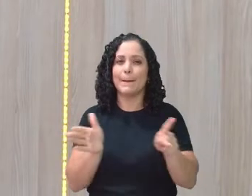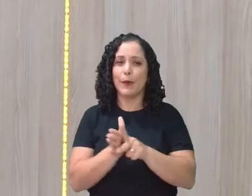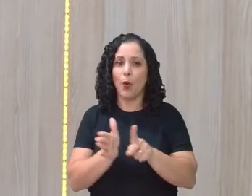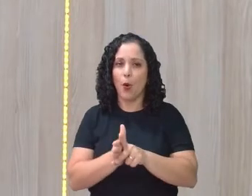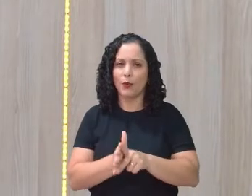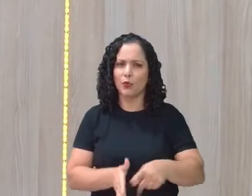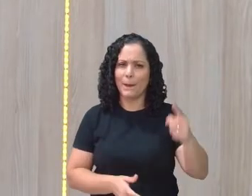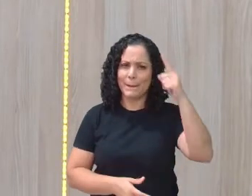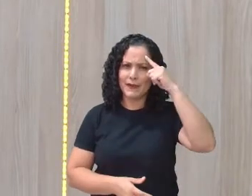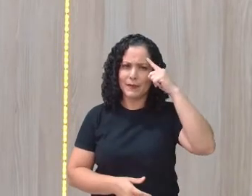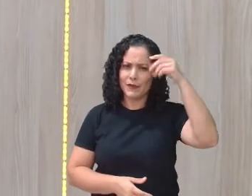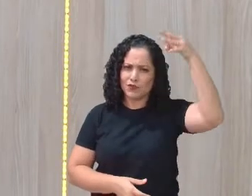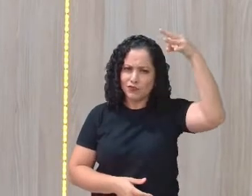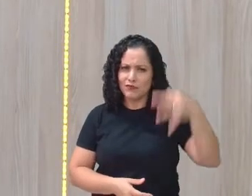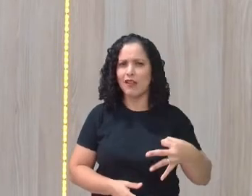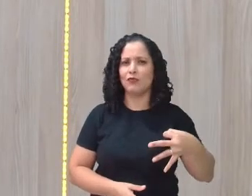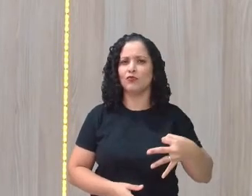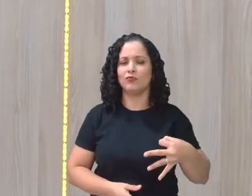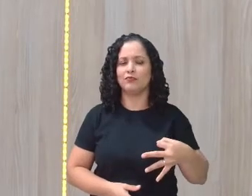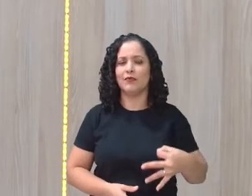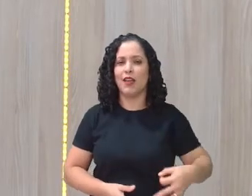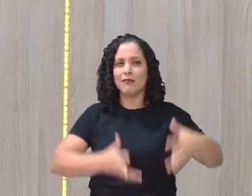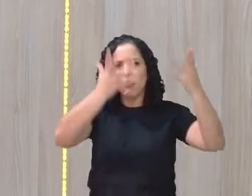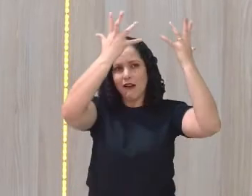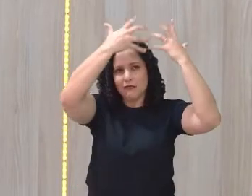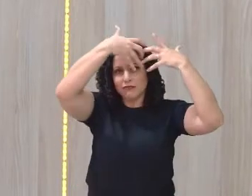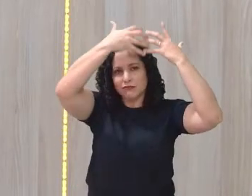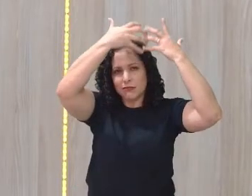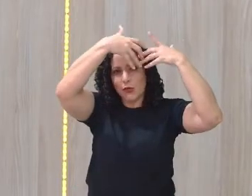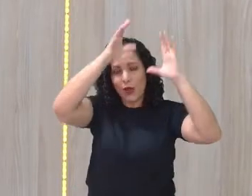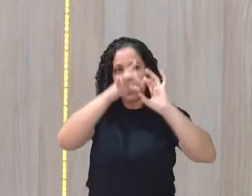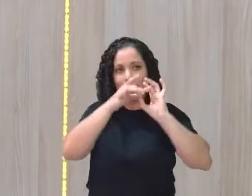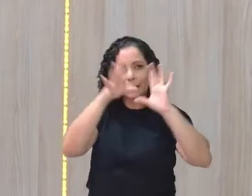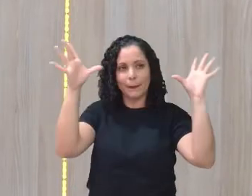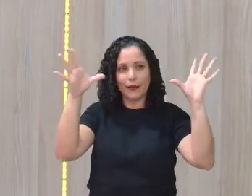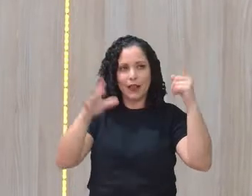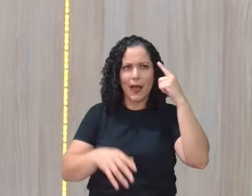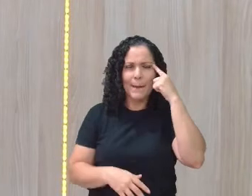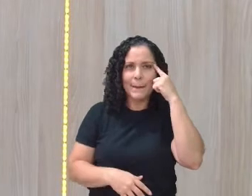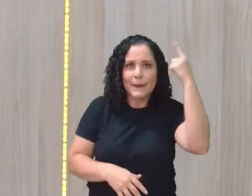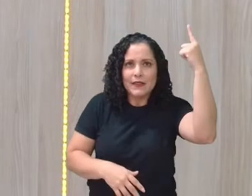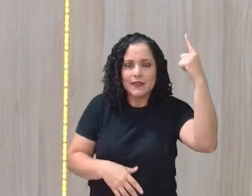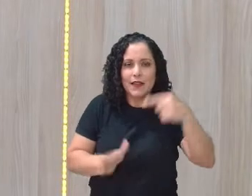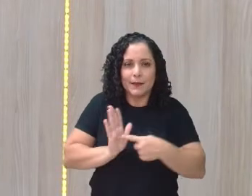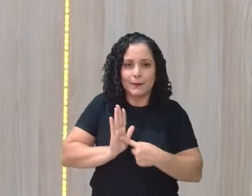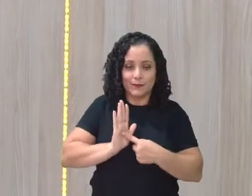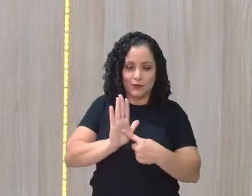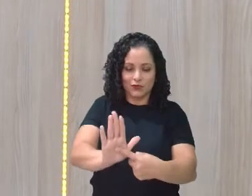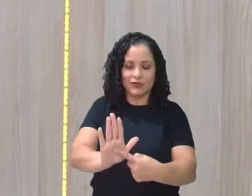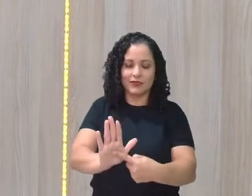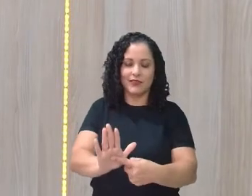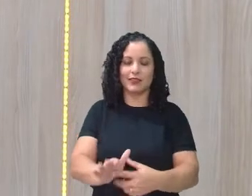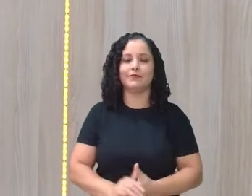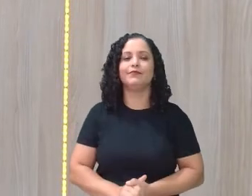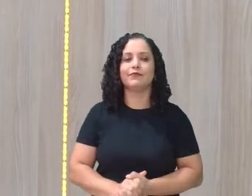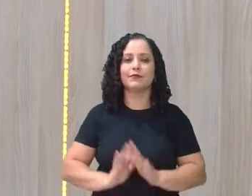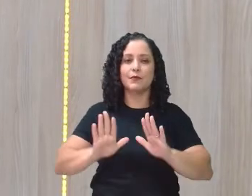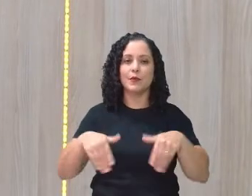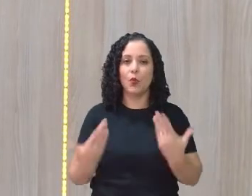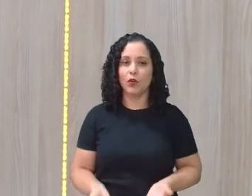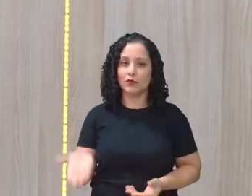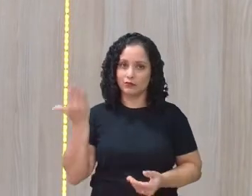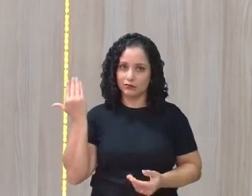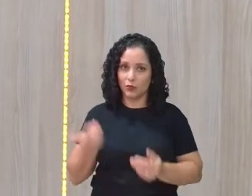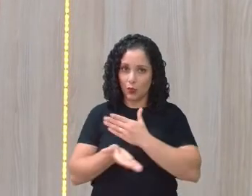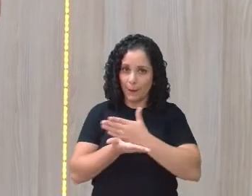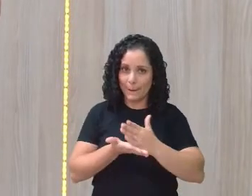da racionalidade. E a liberdade de pensamento, a liberdade de expressão. Quando a gente viu no início da